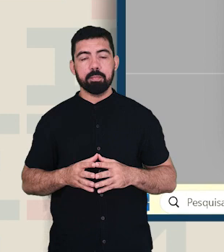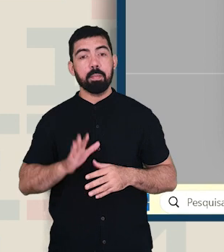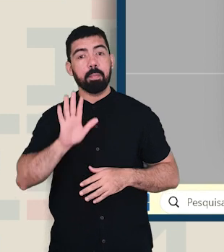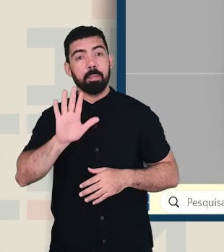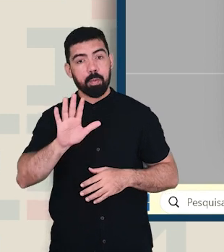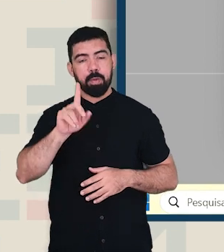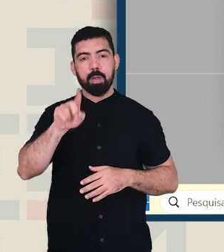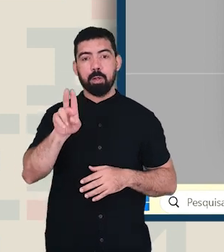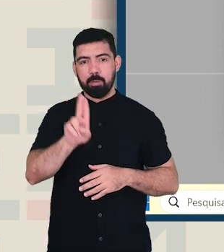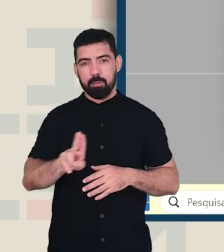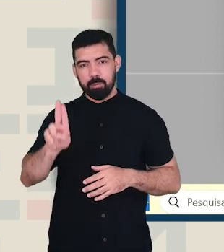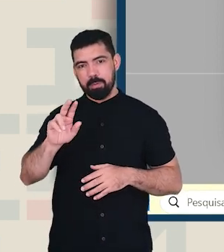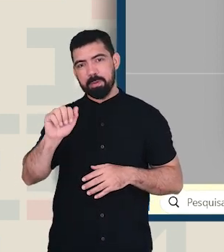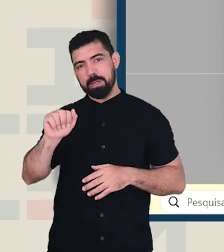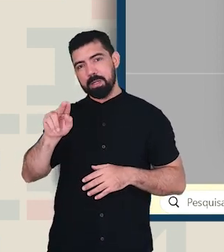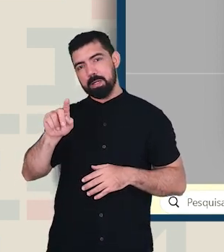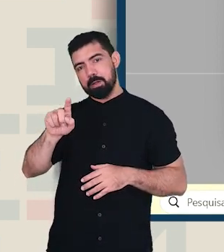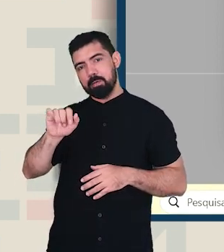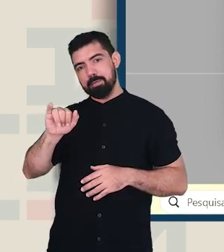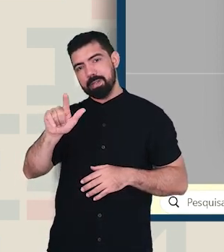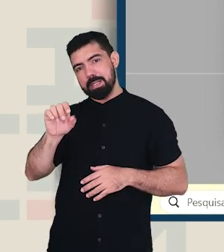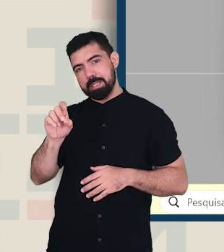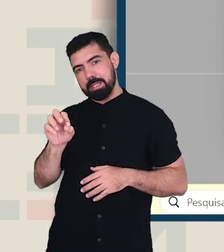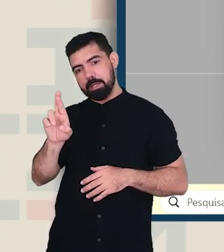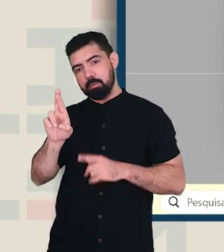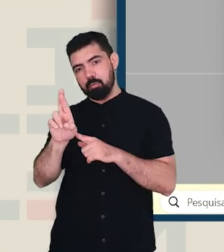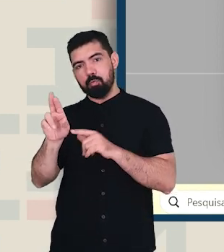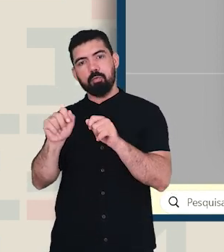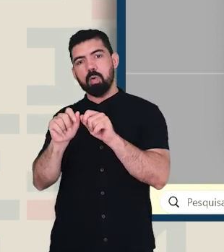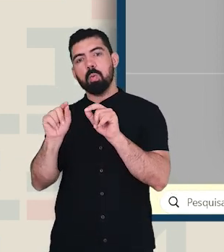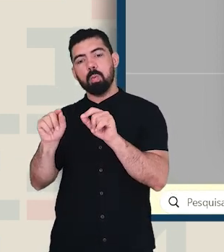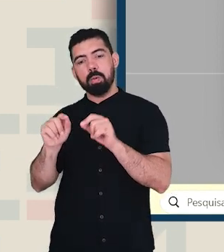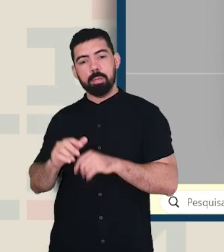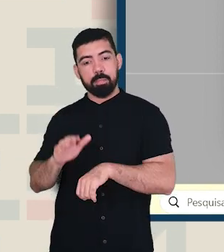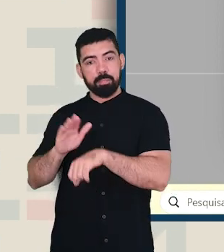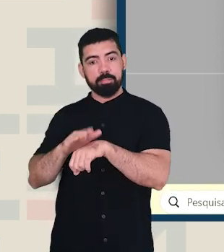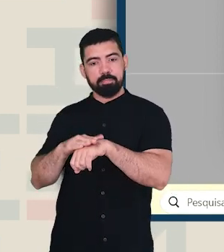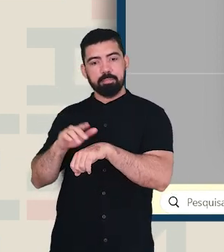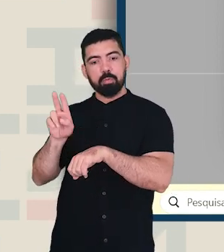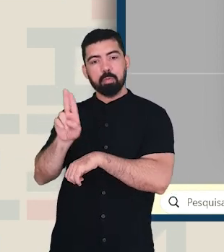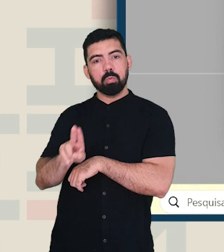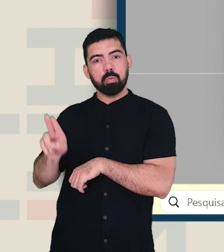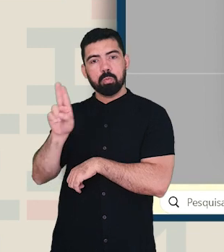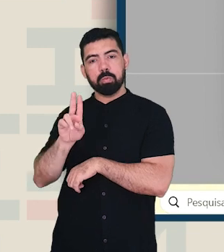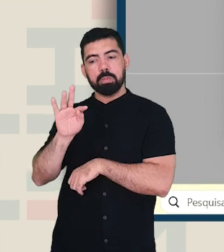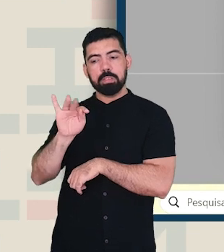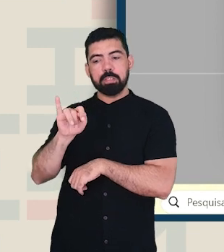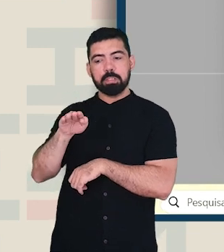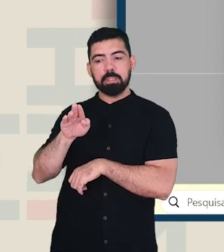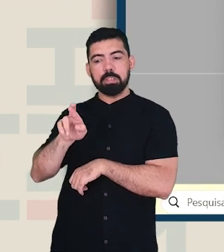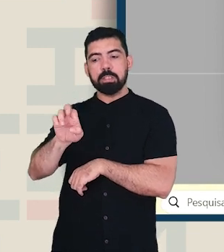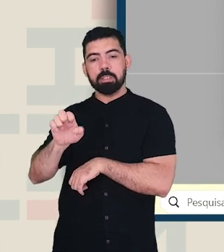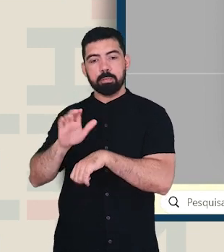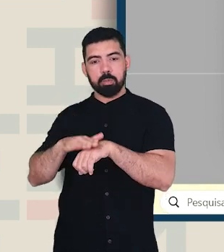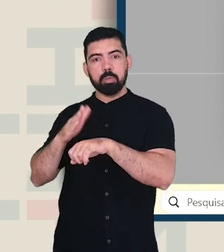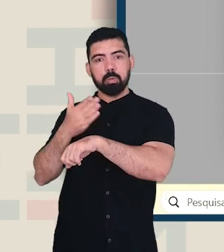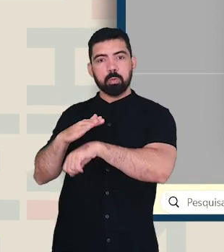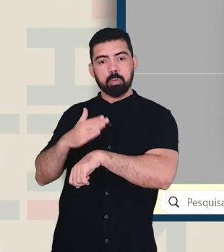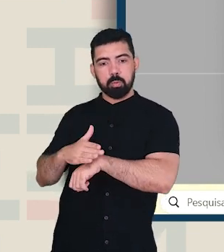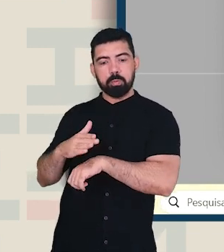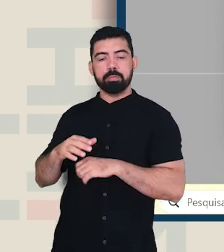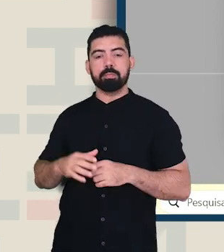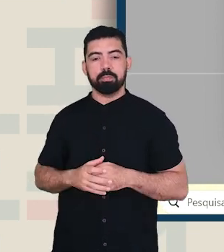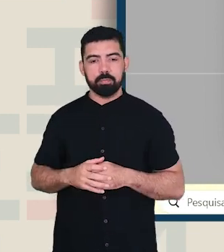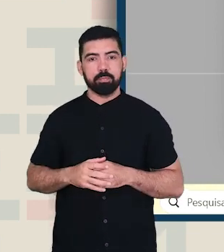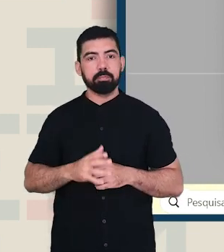com osciladores, eu faço que trabalhem com timbres que eu preparei por outro lado.